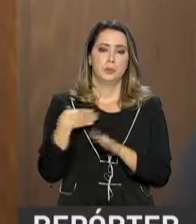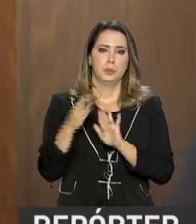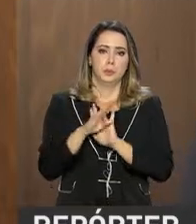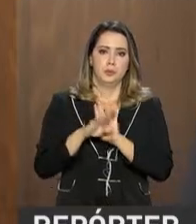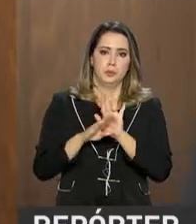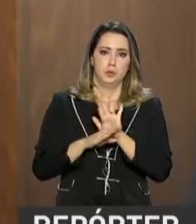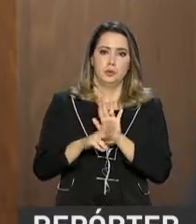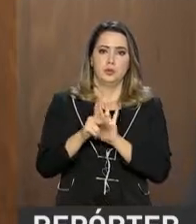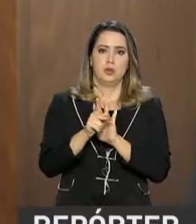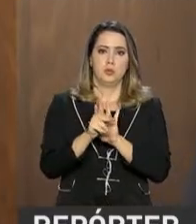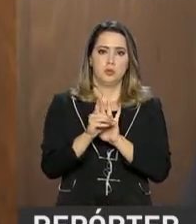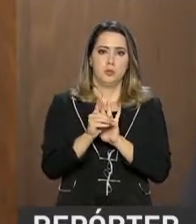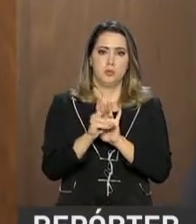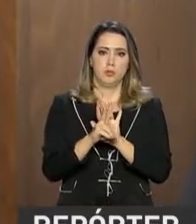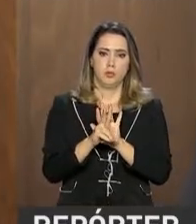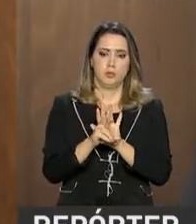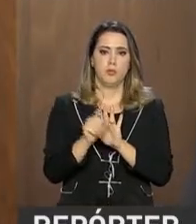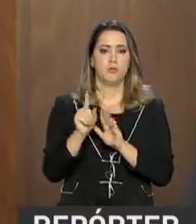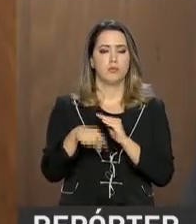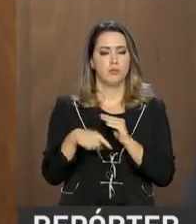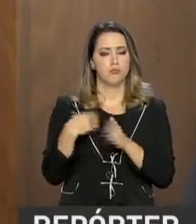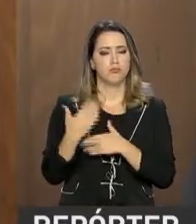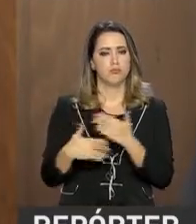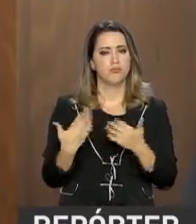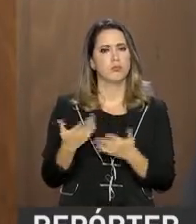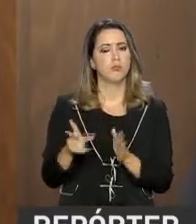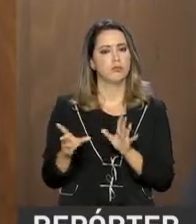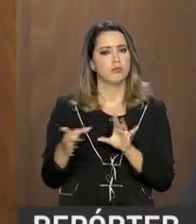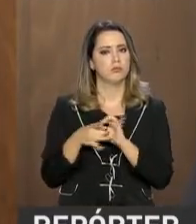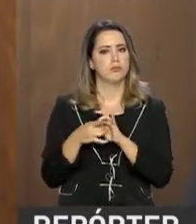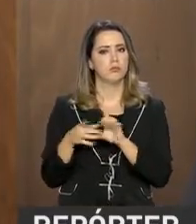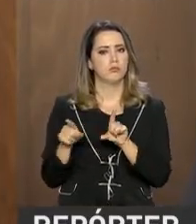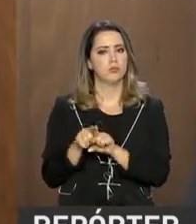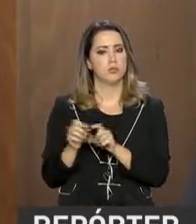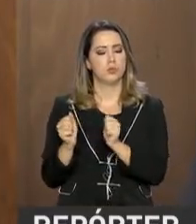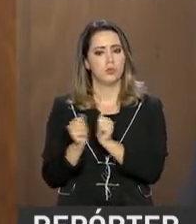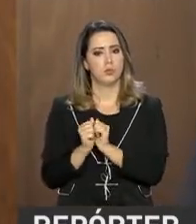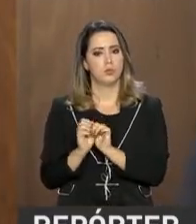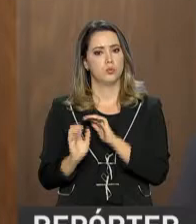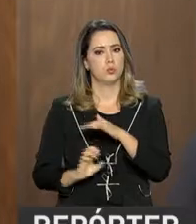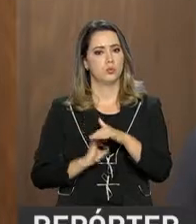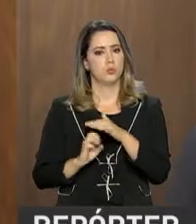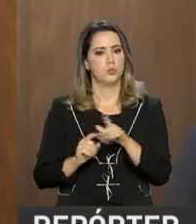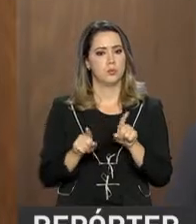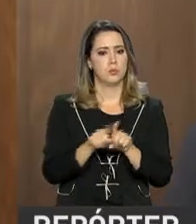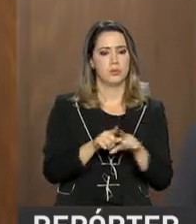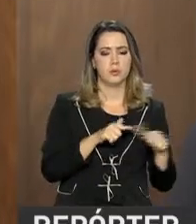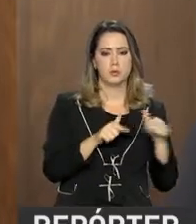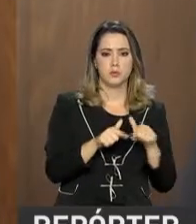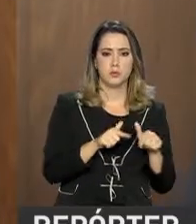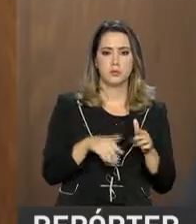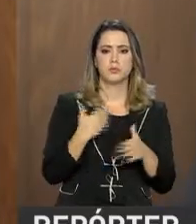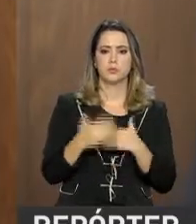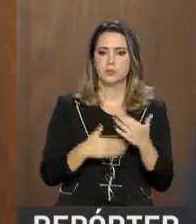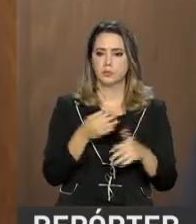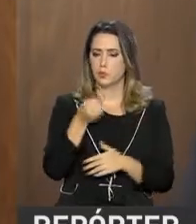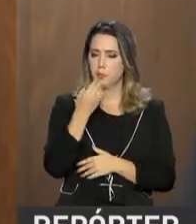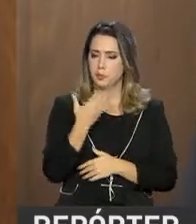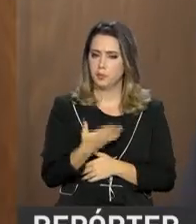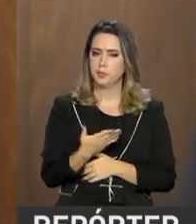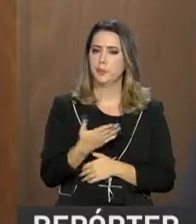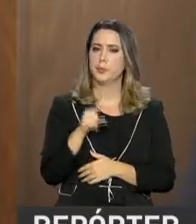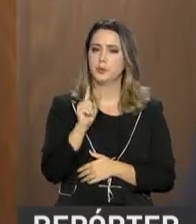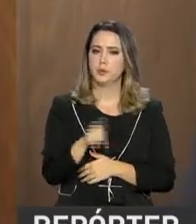programas de demissão voluntária de sons são procedimentos pactuados com os empregados que vem dando certo e vem dando tanto